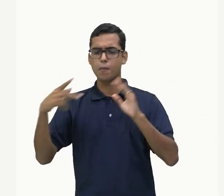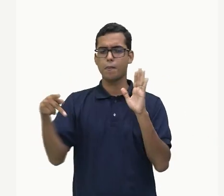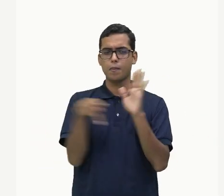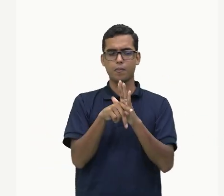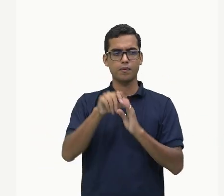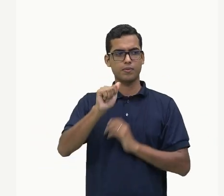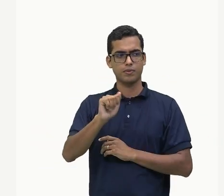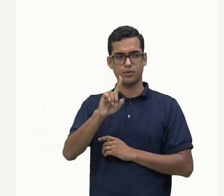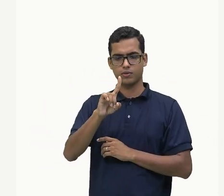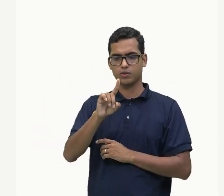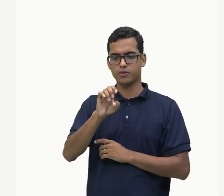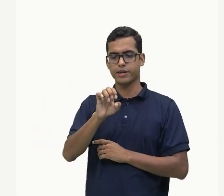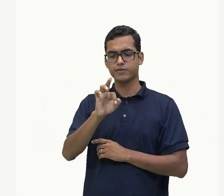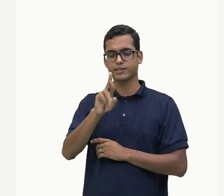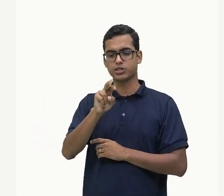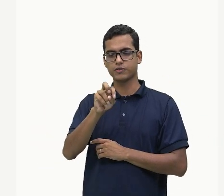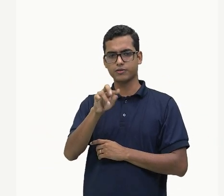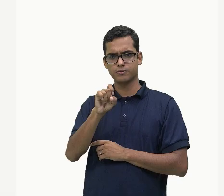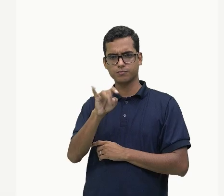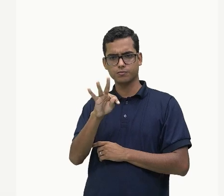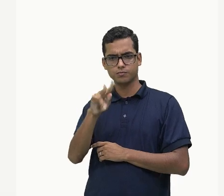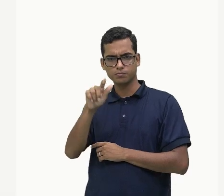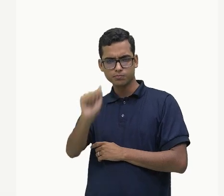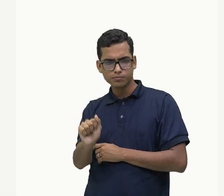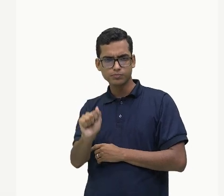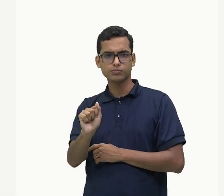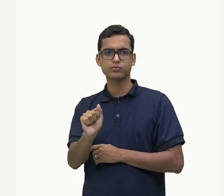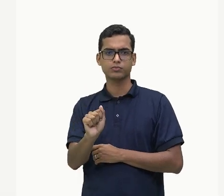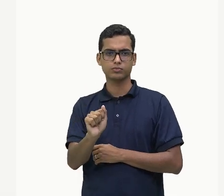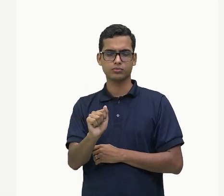adversativa. Qual é a conjunção adversativa aqui? However.